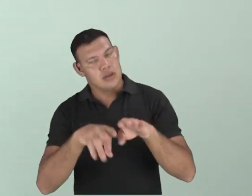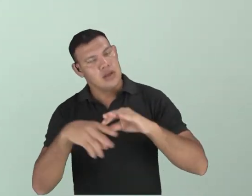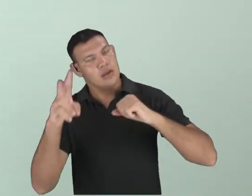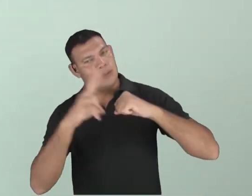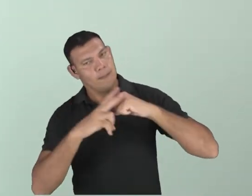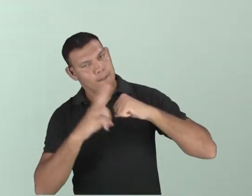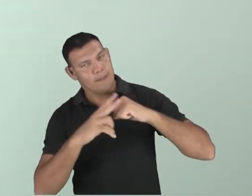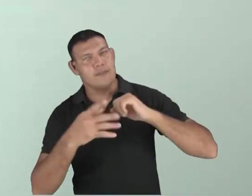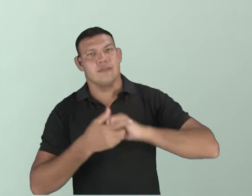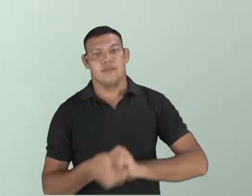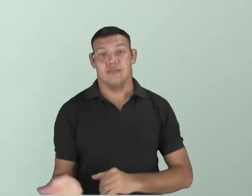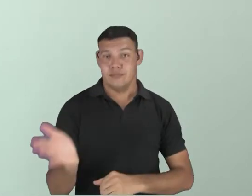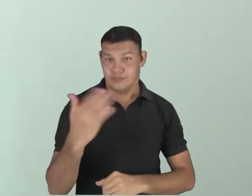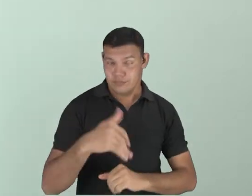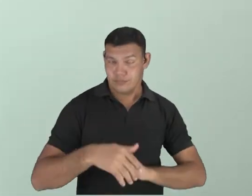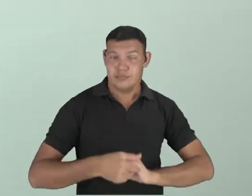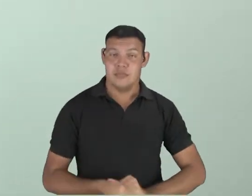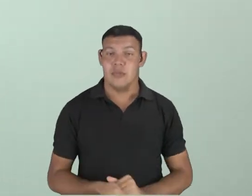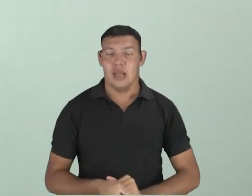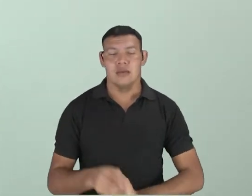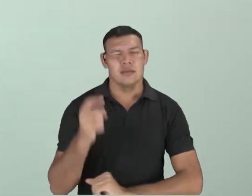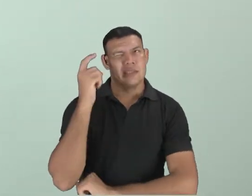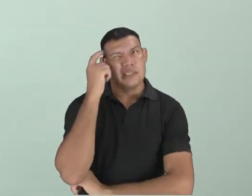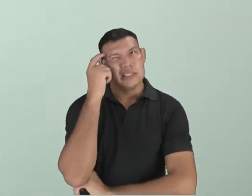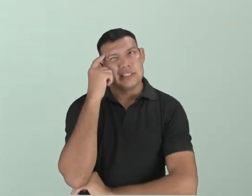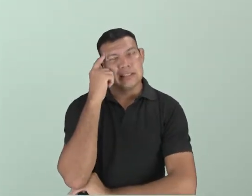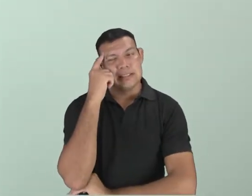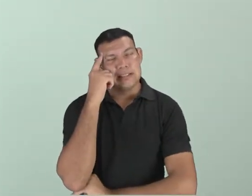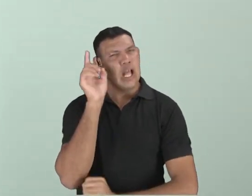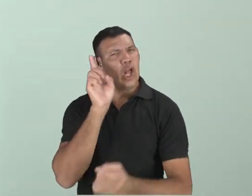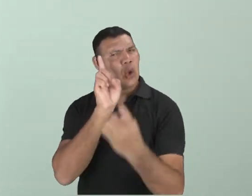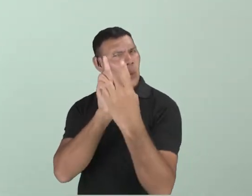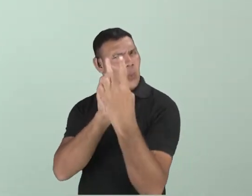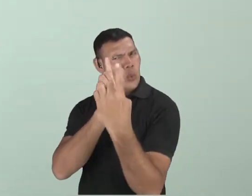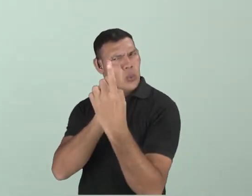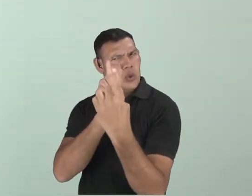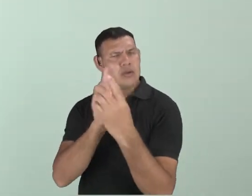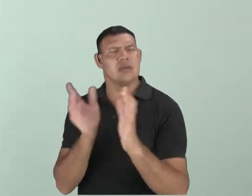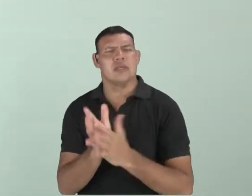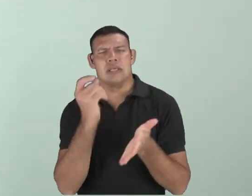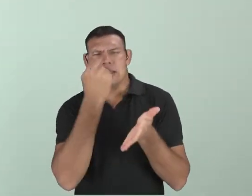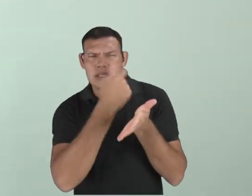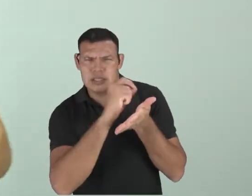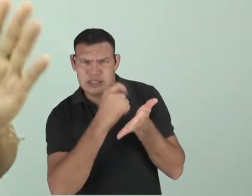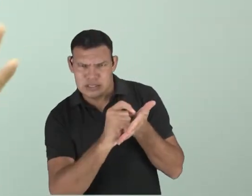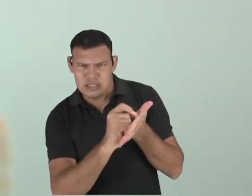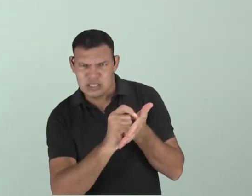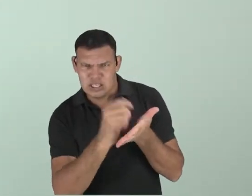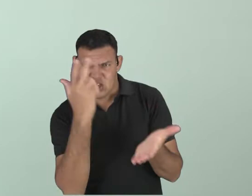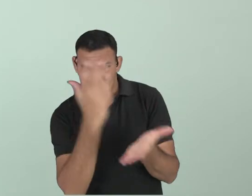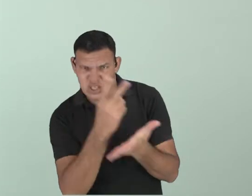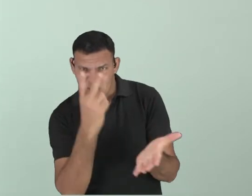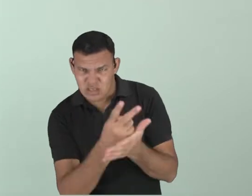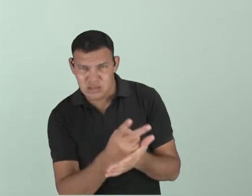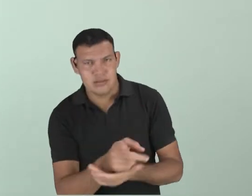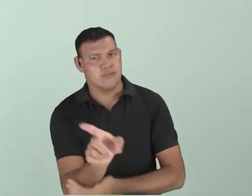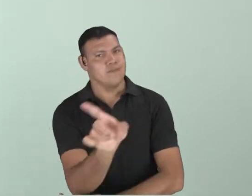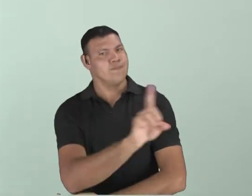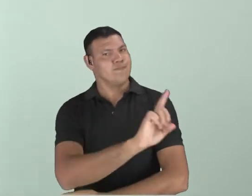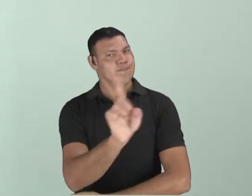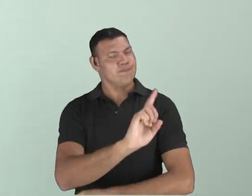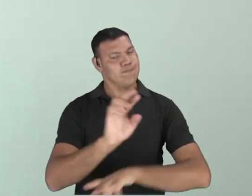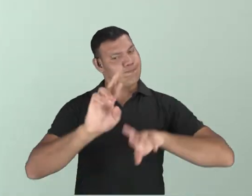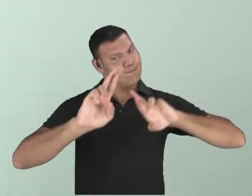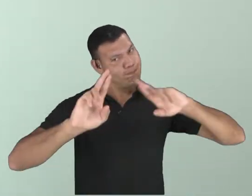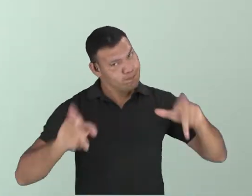Vamos lá? E aí nós vamos pensar o quê? A oralidade e escrita é a mesma coisa? Não, como nós já